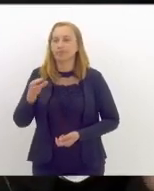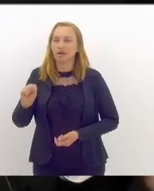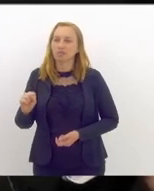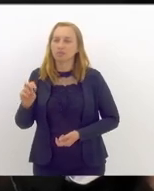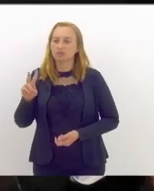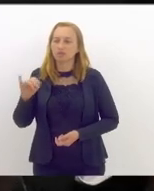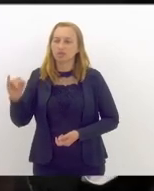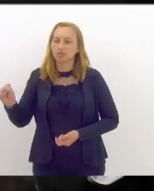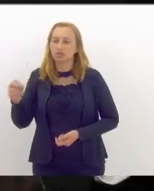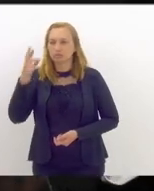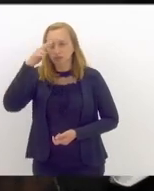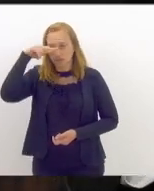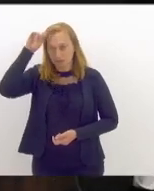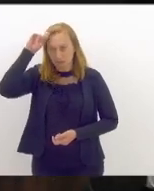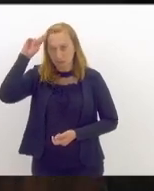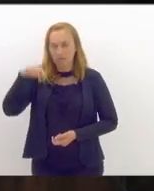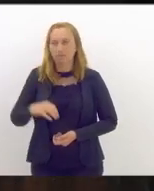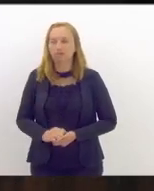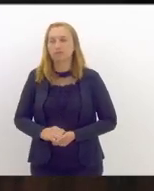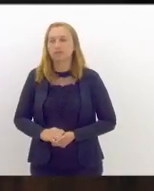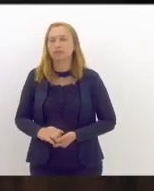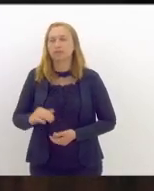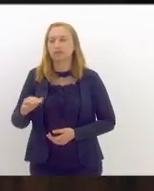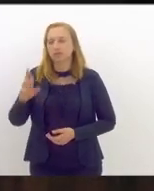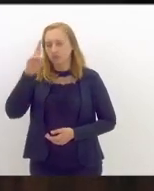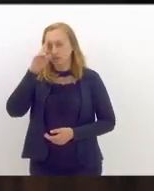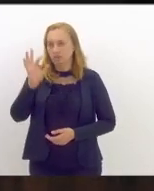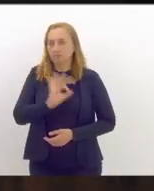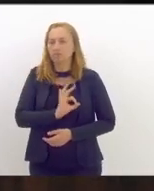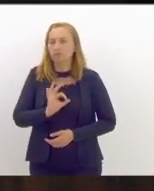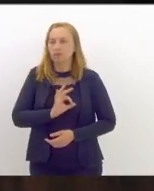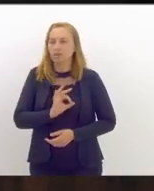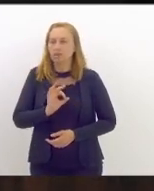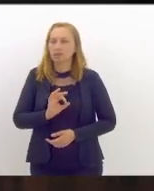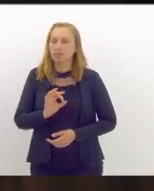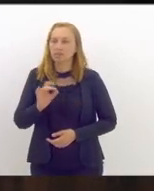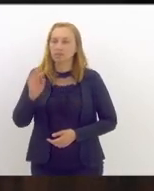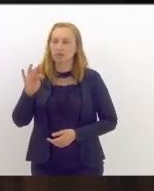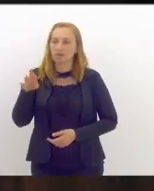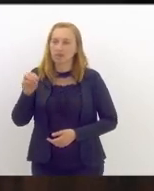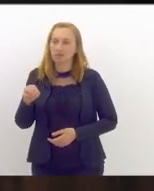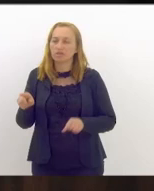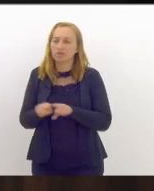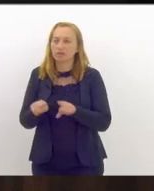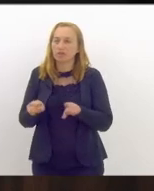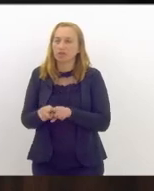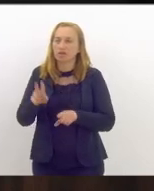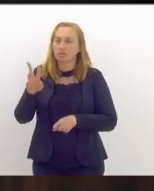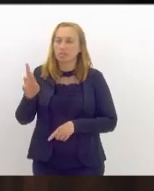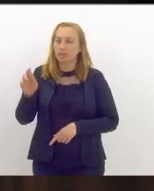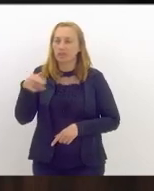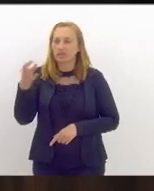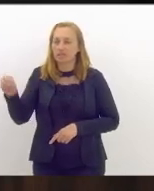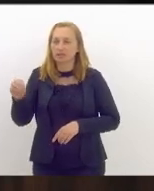Ferreirinha Subtenente Bernardo e brasão pelo painel anuncio